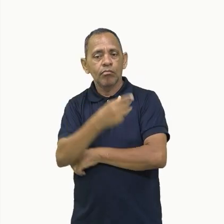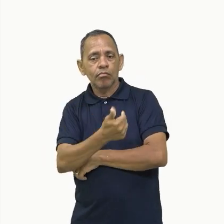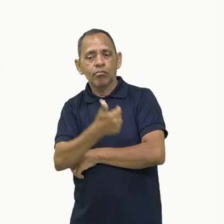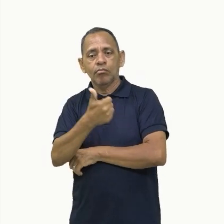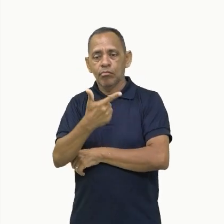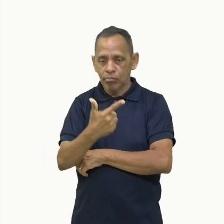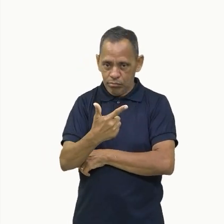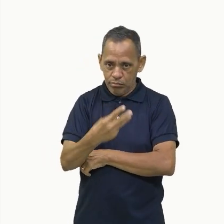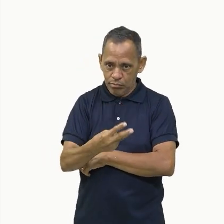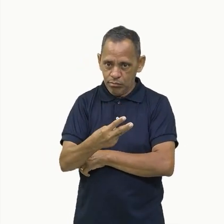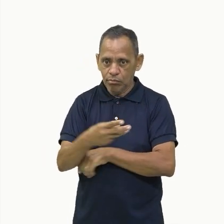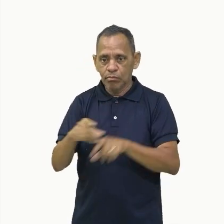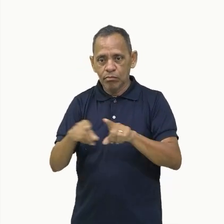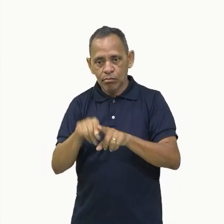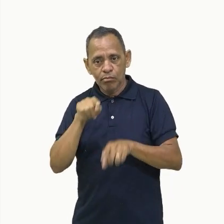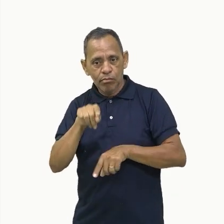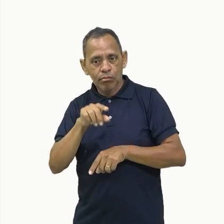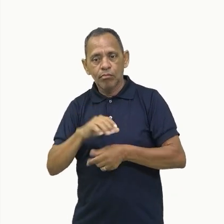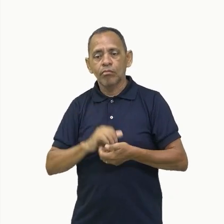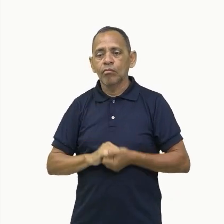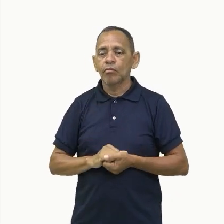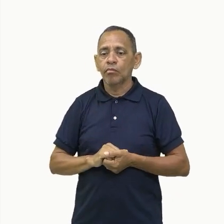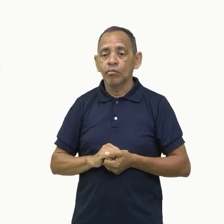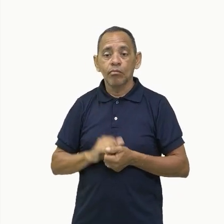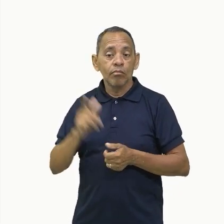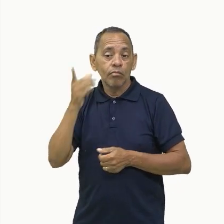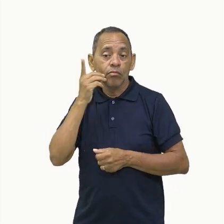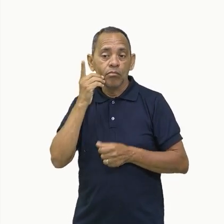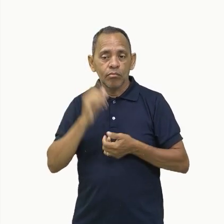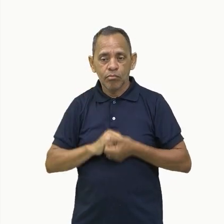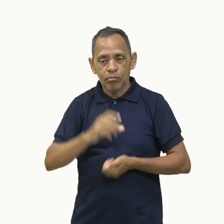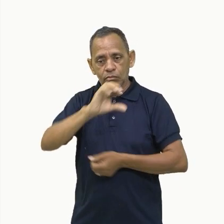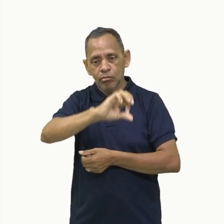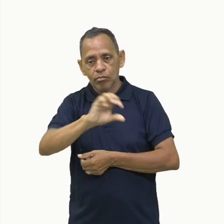13.992 por dia, com uma produção total aí de